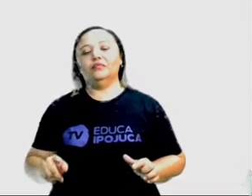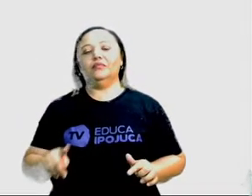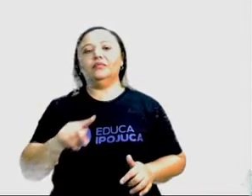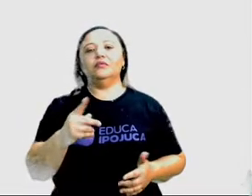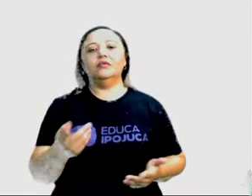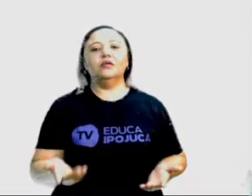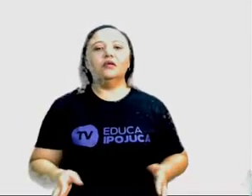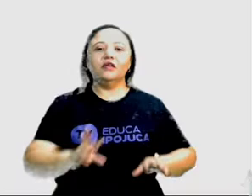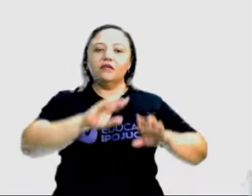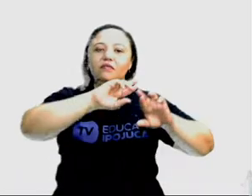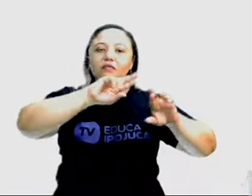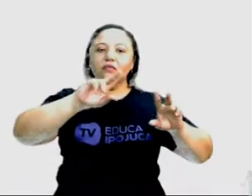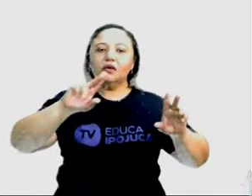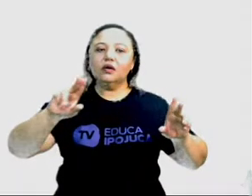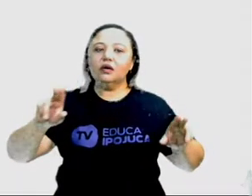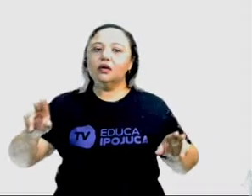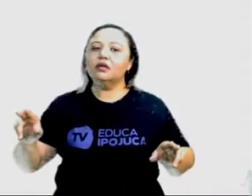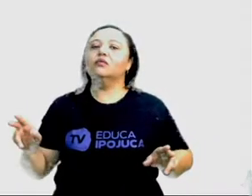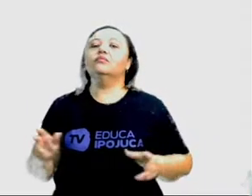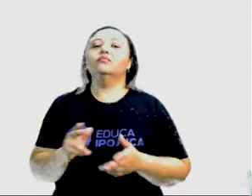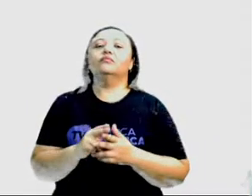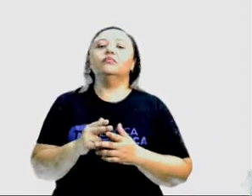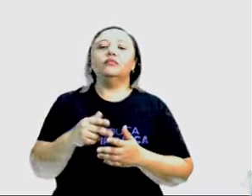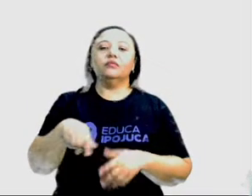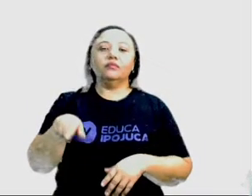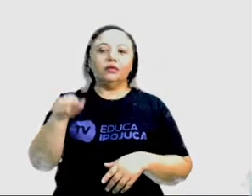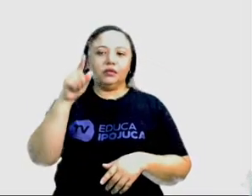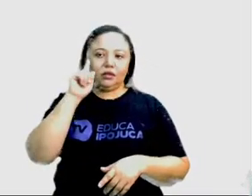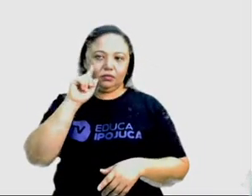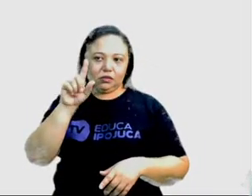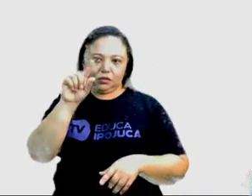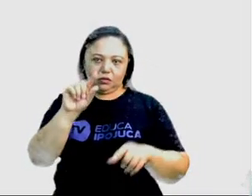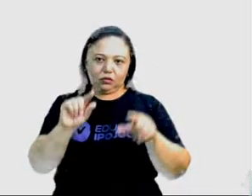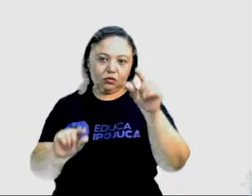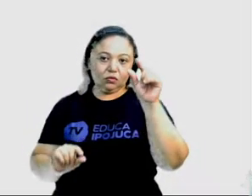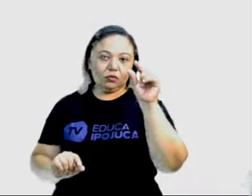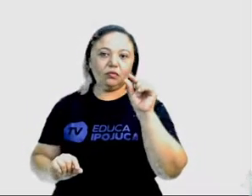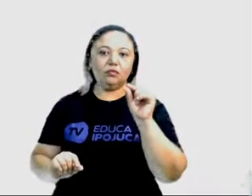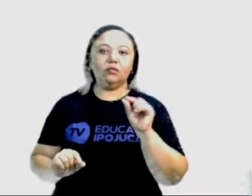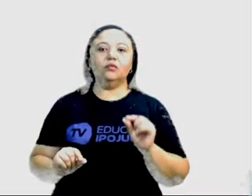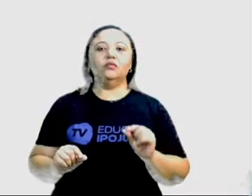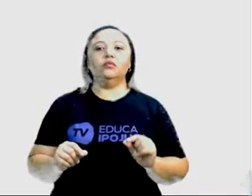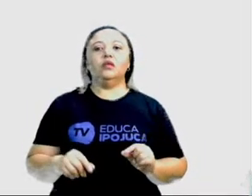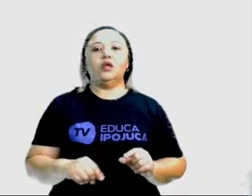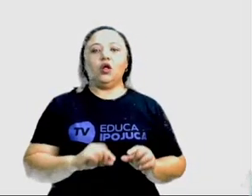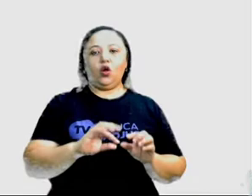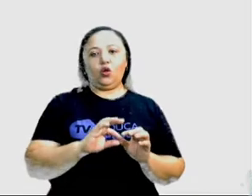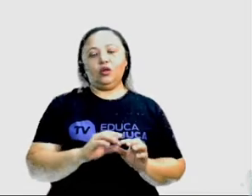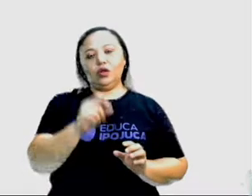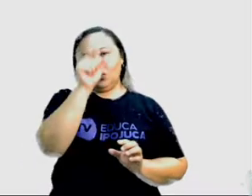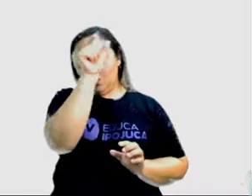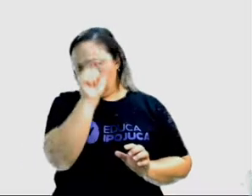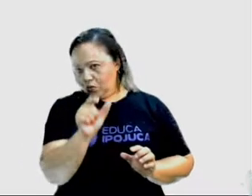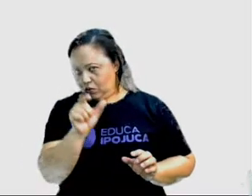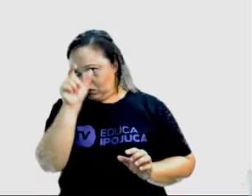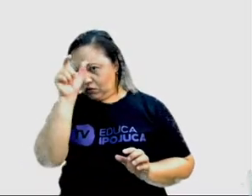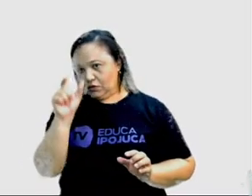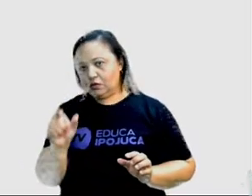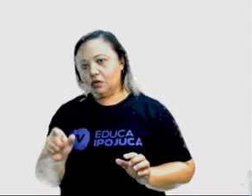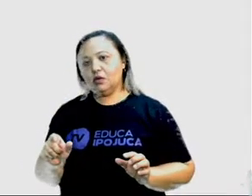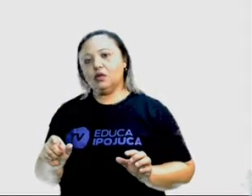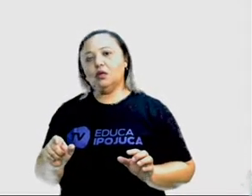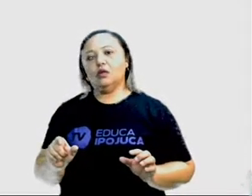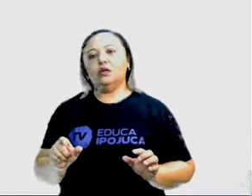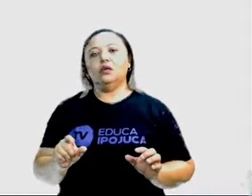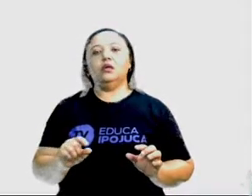gráficos. Dentre os quais podemos destacar os de coluna, em